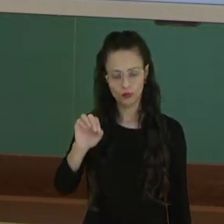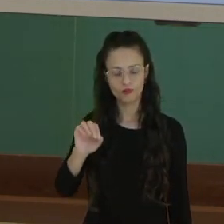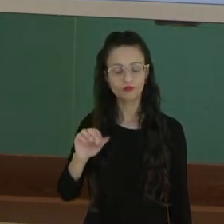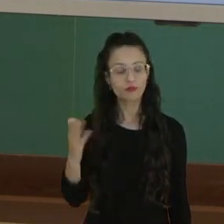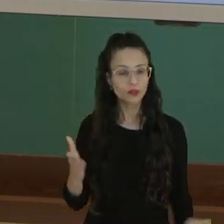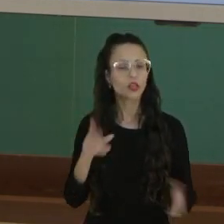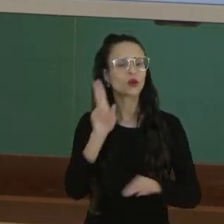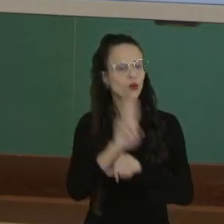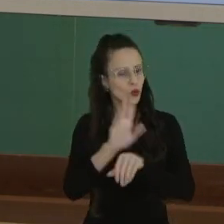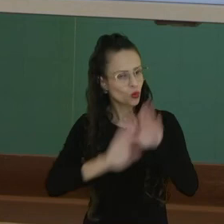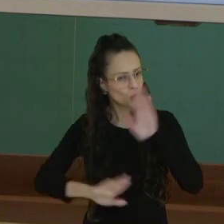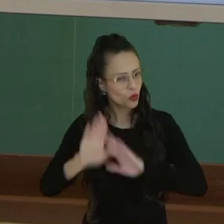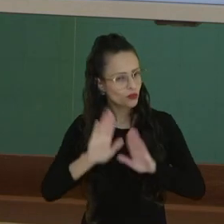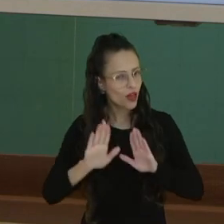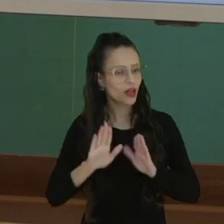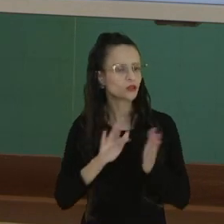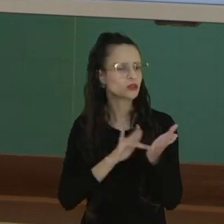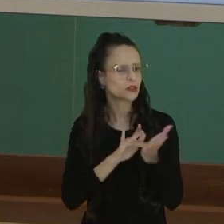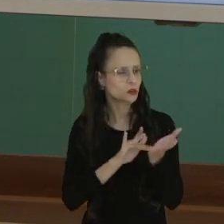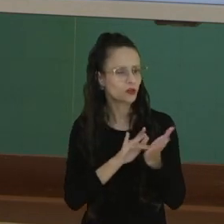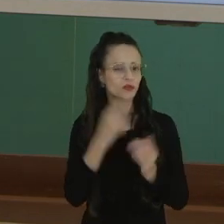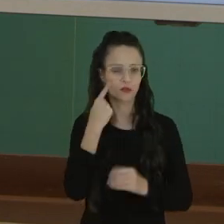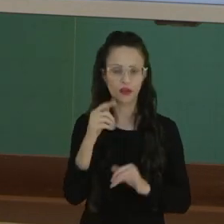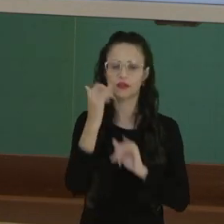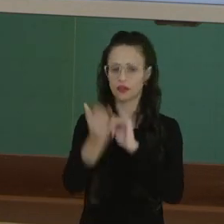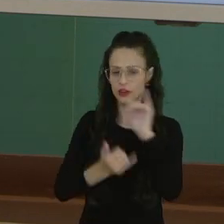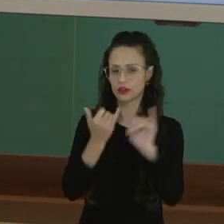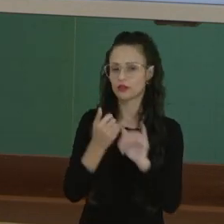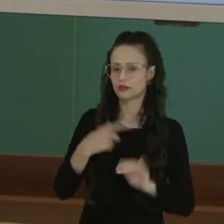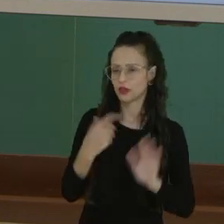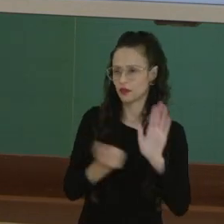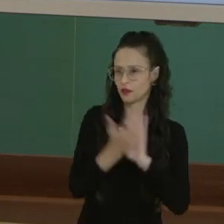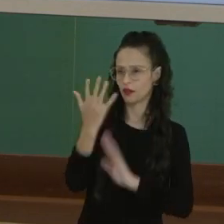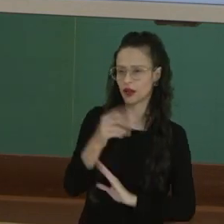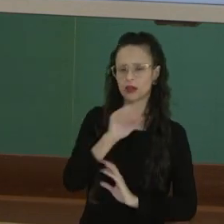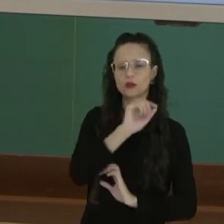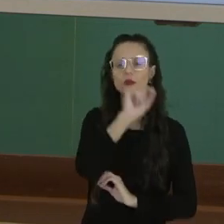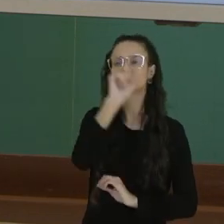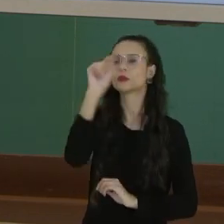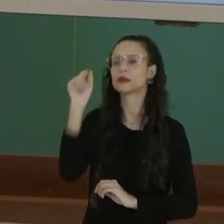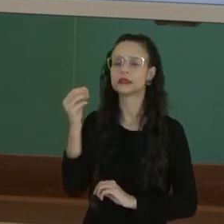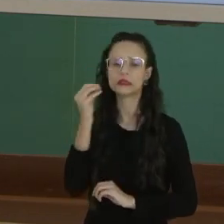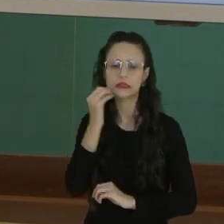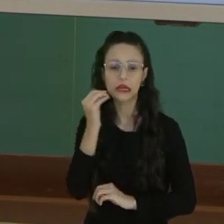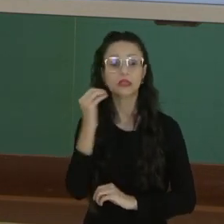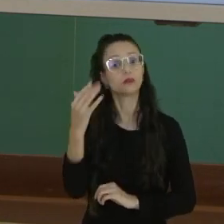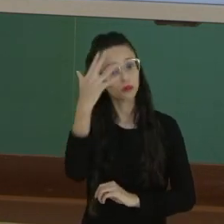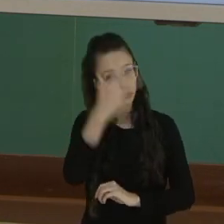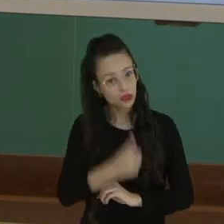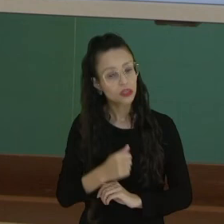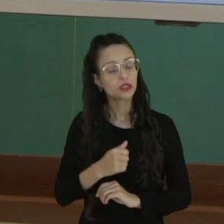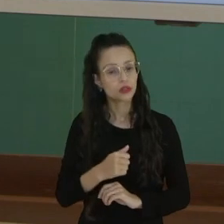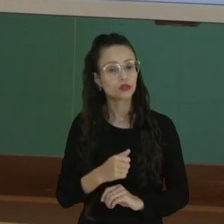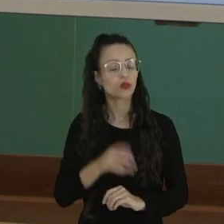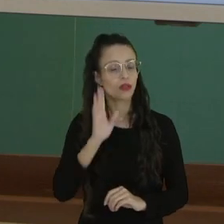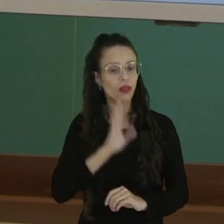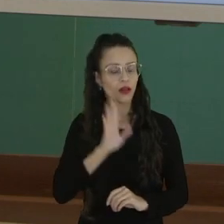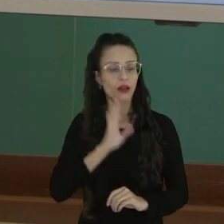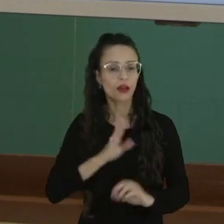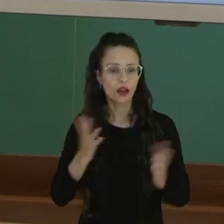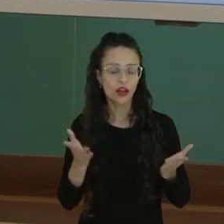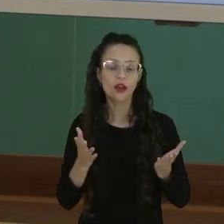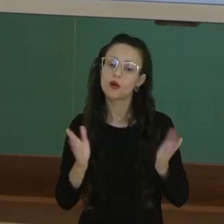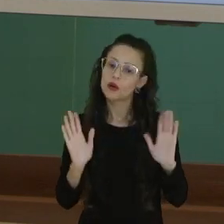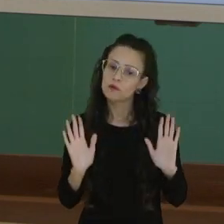Tome cuidado com simulações. Se você for aí na internet, você vai perceber que tem muitas simulações, certo? Que são bonitas, elas são até relaxantes, né? Vamos